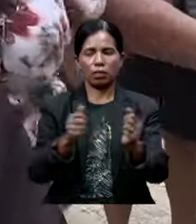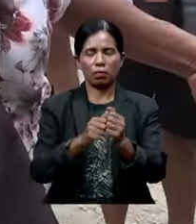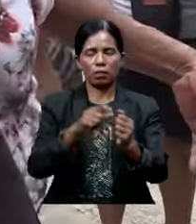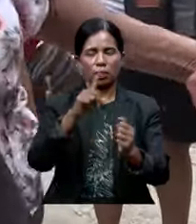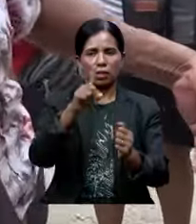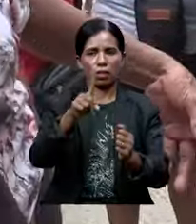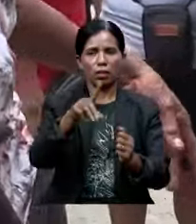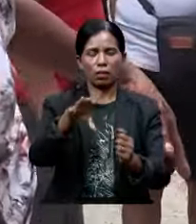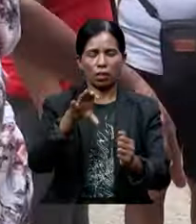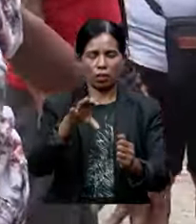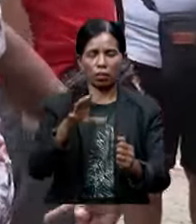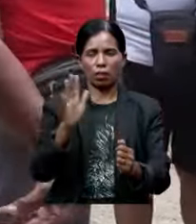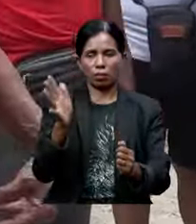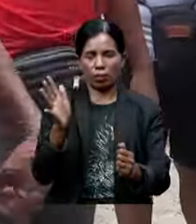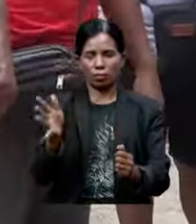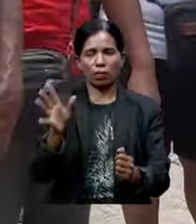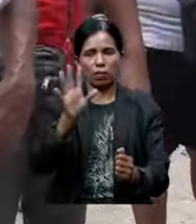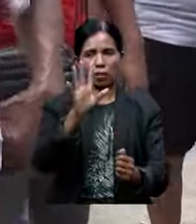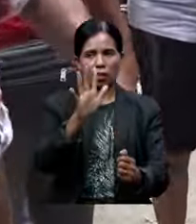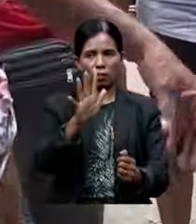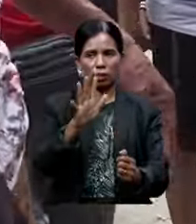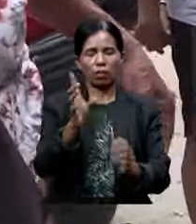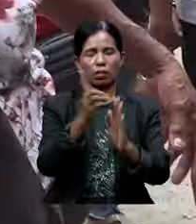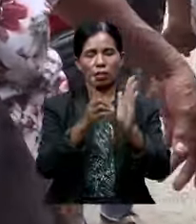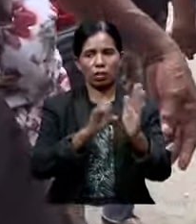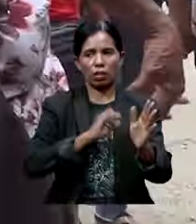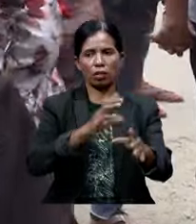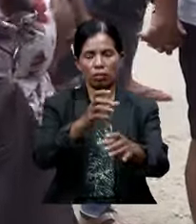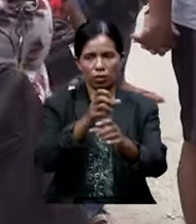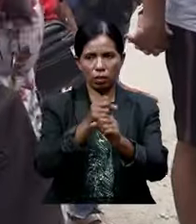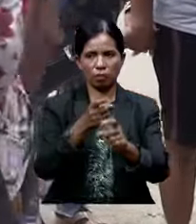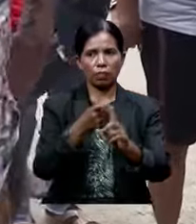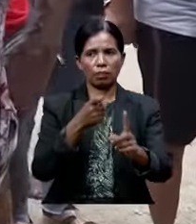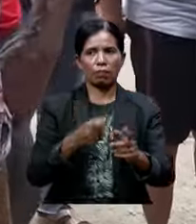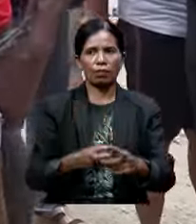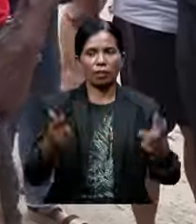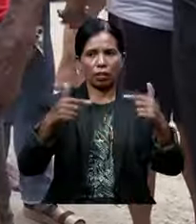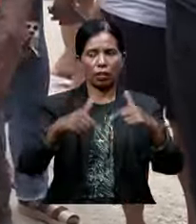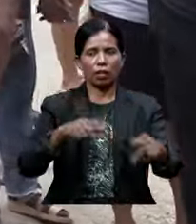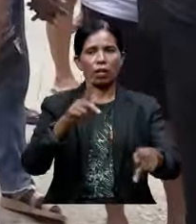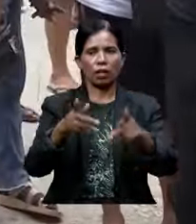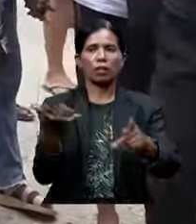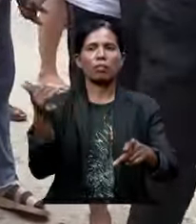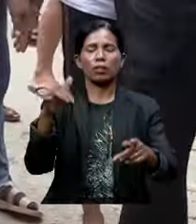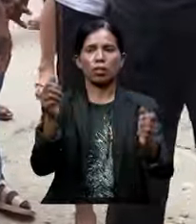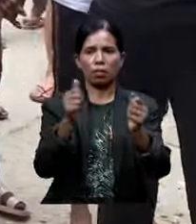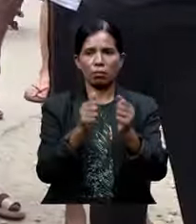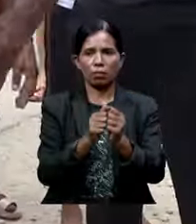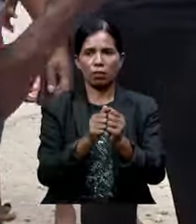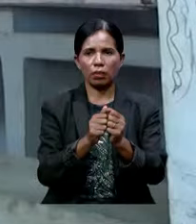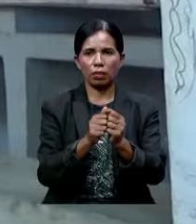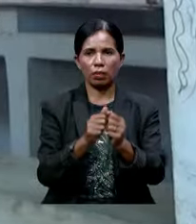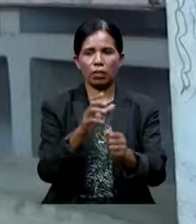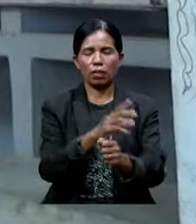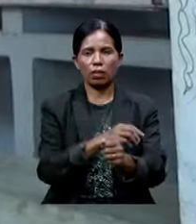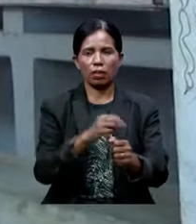145, serratus 145, ne bema ka darus ne maka simu usi di hande rektu. Mai fila fale maluk vendadores sira, hamutu ko nisaror postu